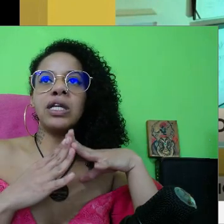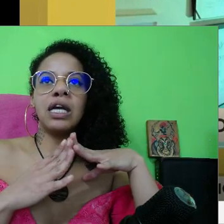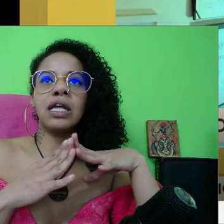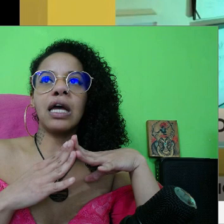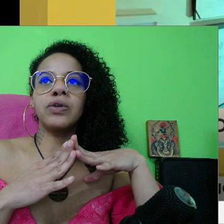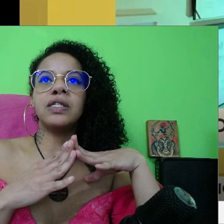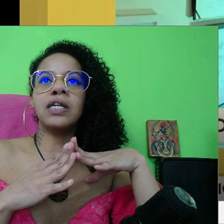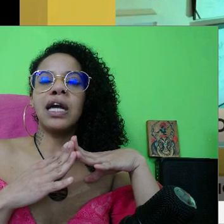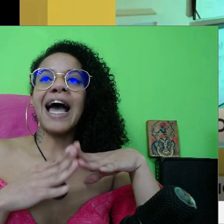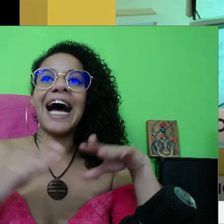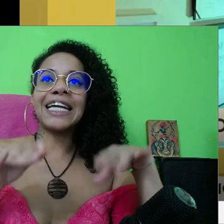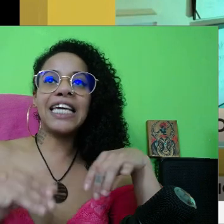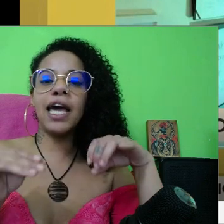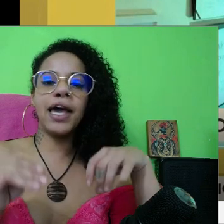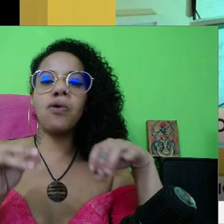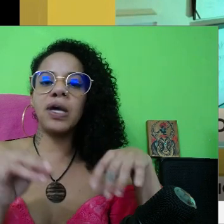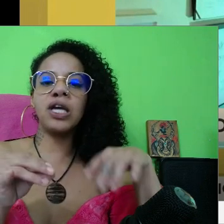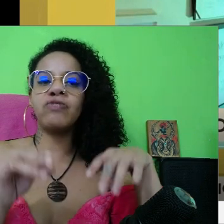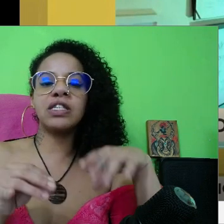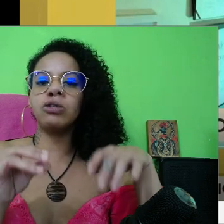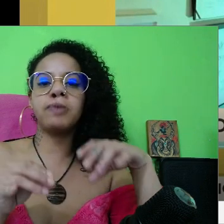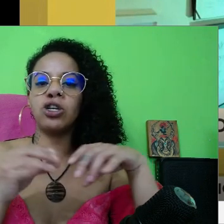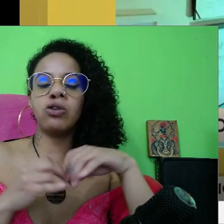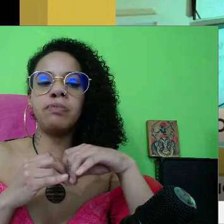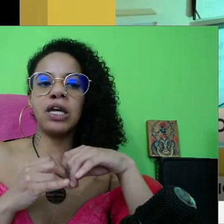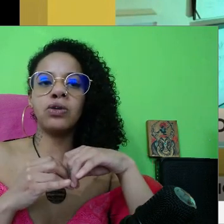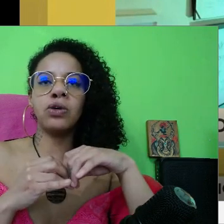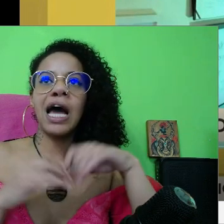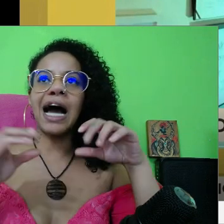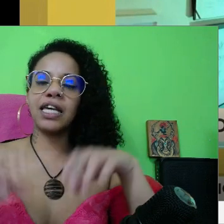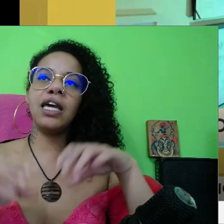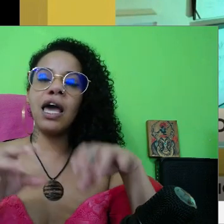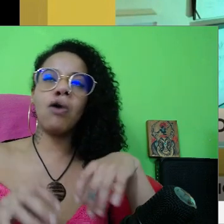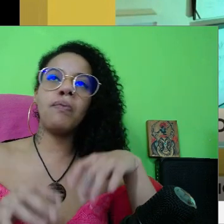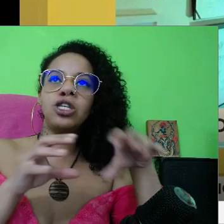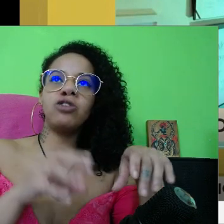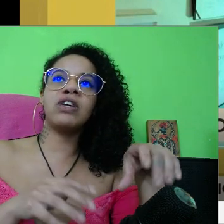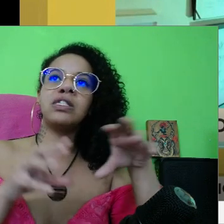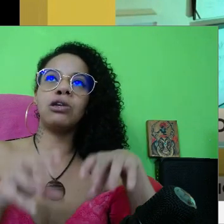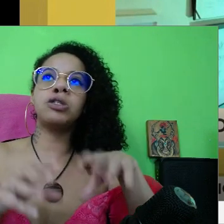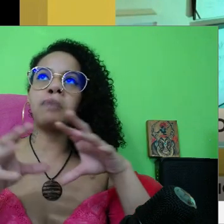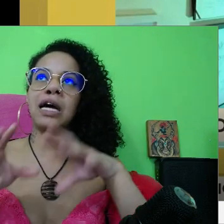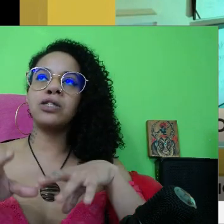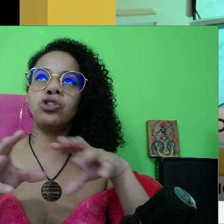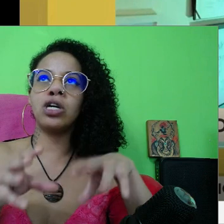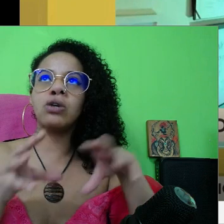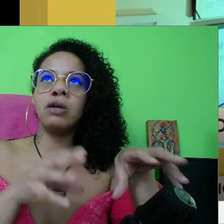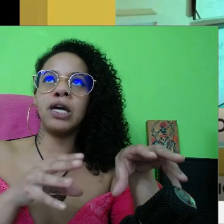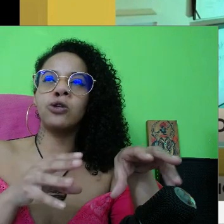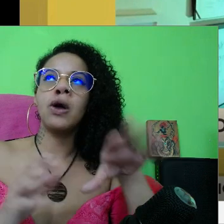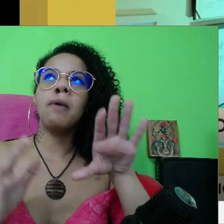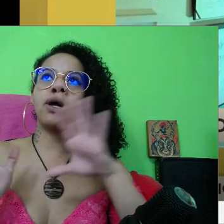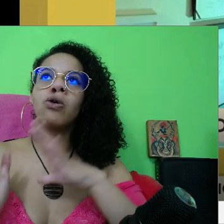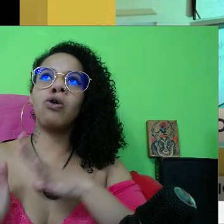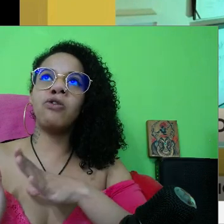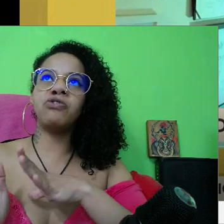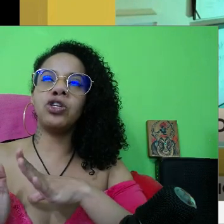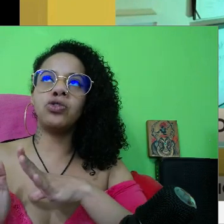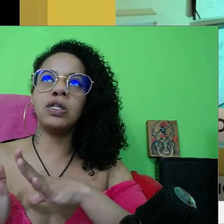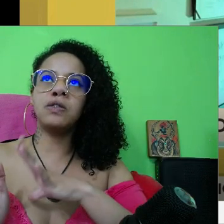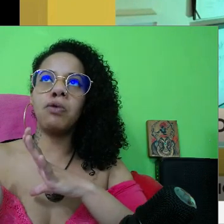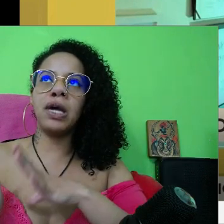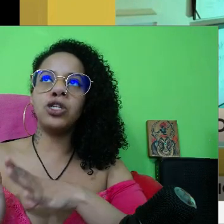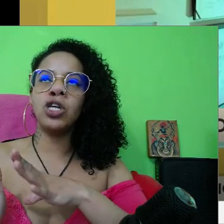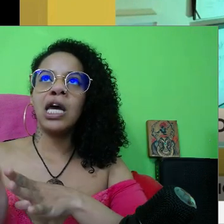eu não tô entendendo assim aqui realmente vai ser um esporte acolhimento aqui realmente vai ser um espaço de acolhimento pegou